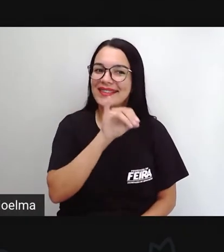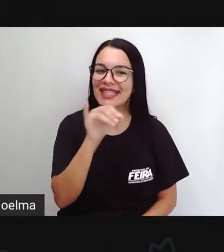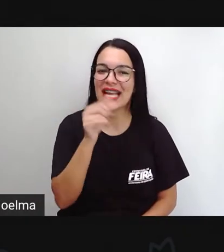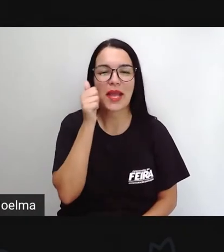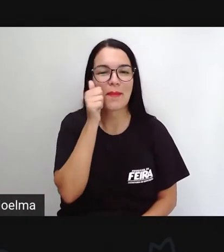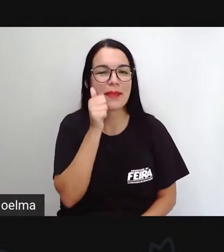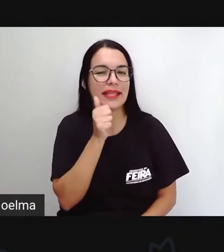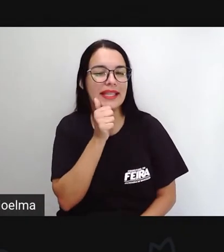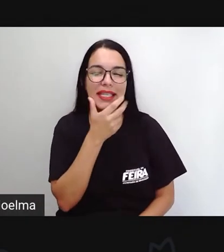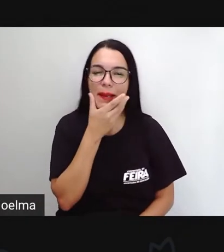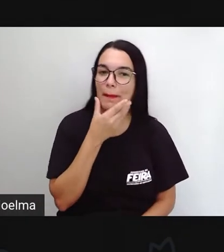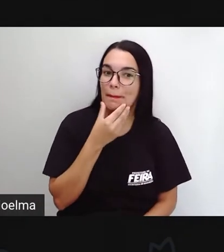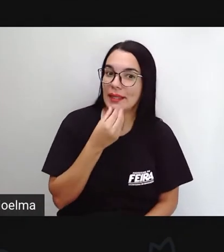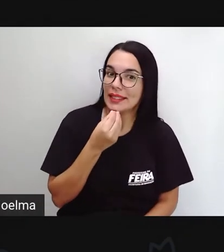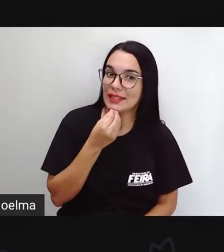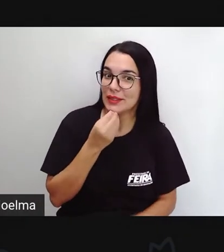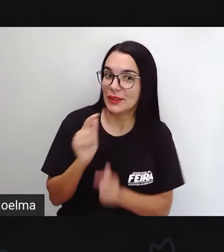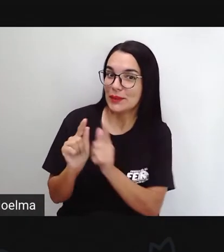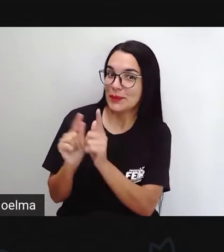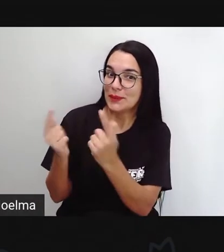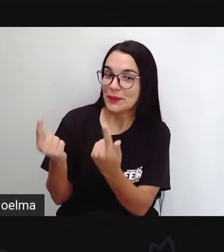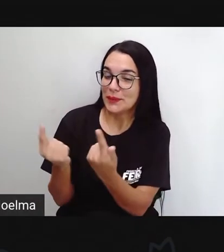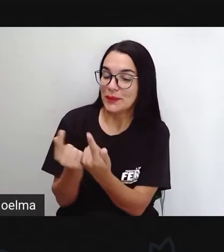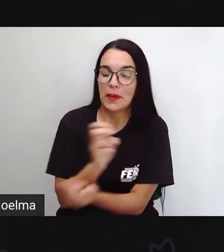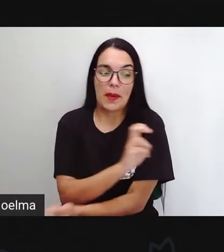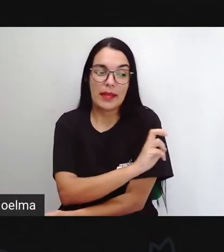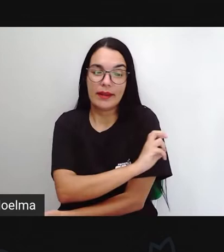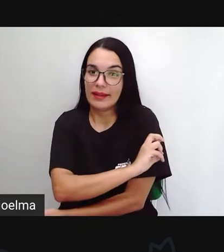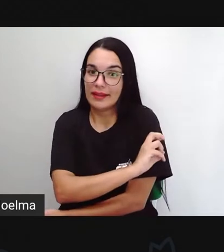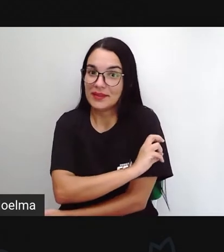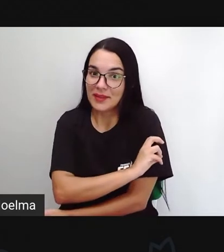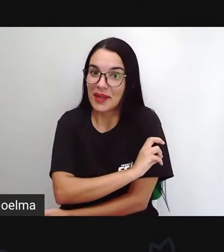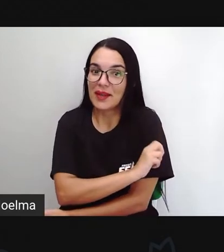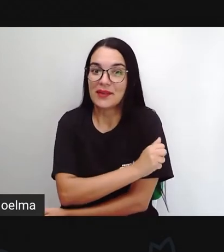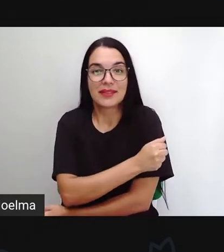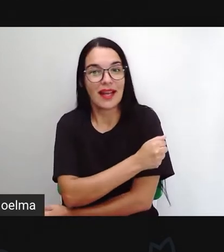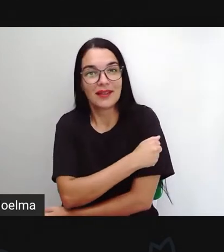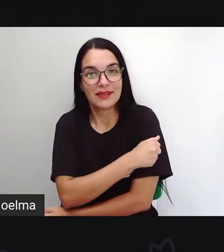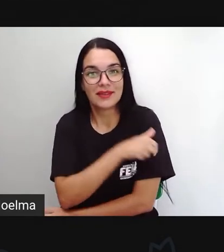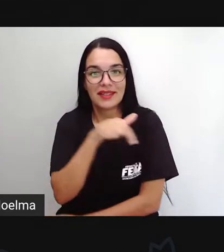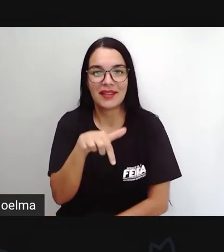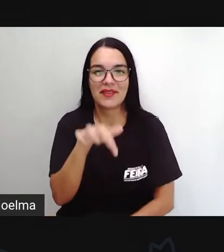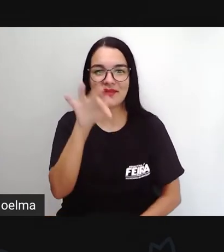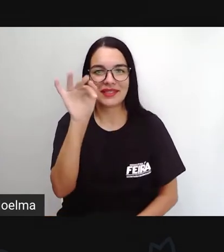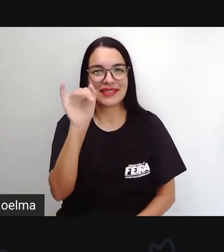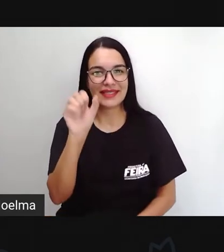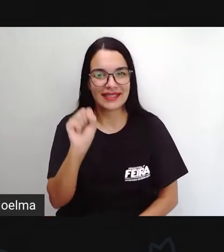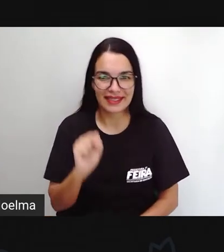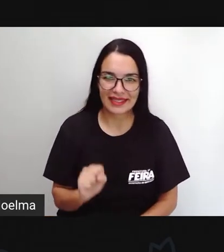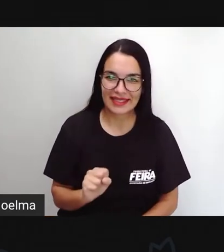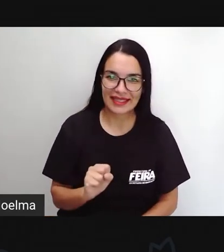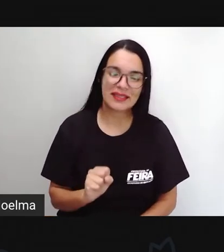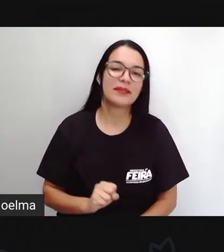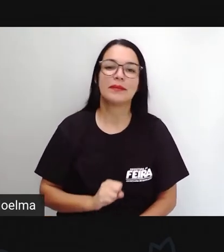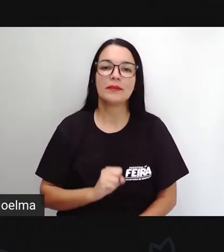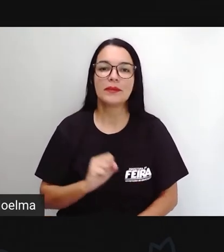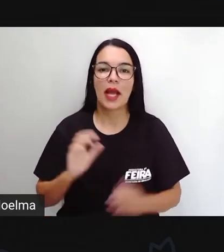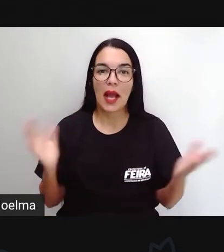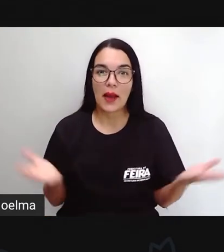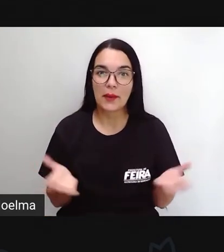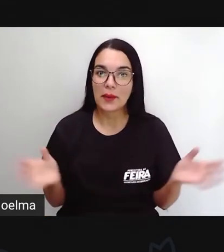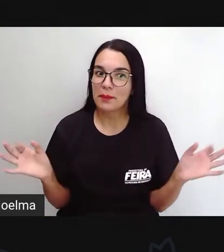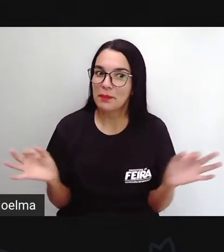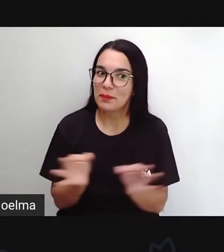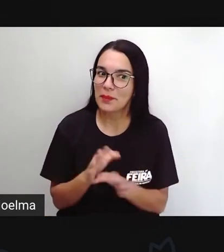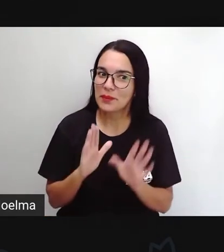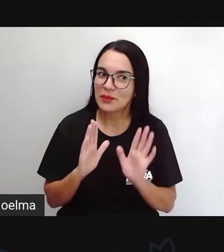Olá, meninos e meninas das turmas do 5º ano de Feira de Santana. Olhem só, estamos prontos aqui